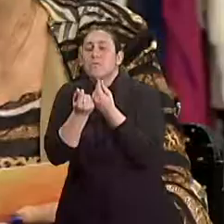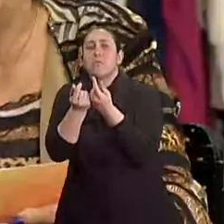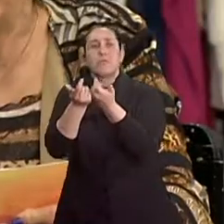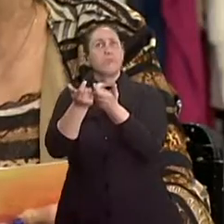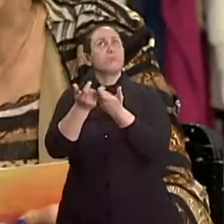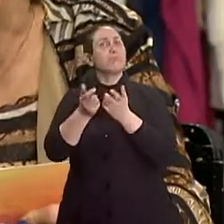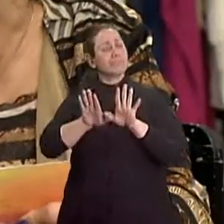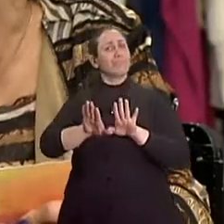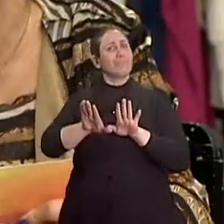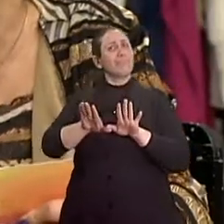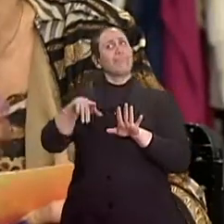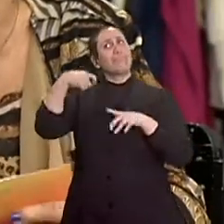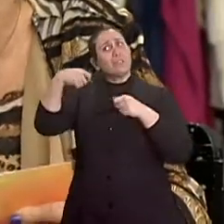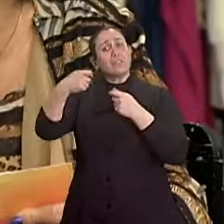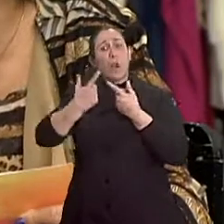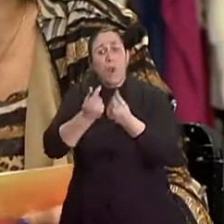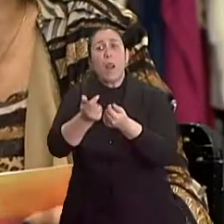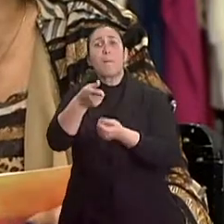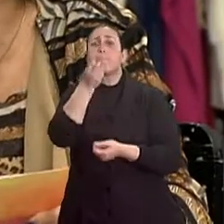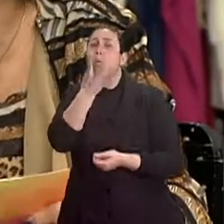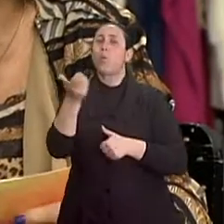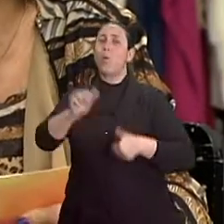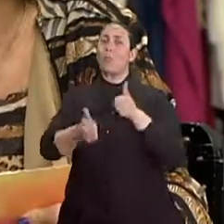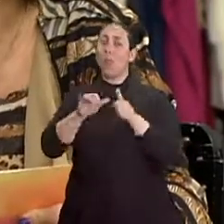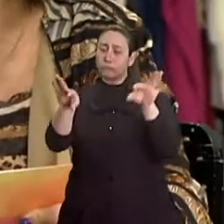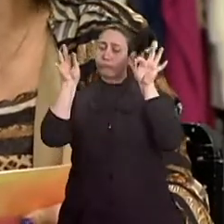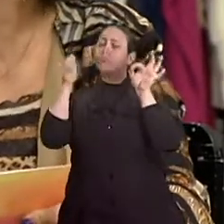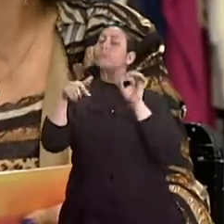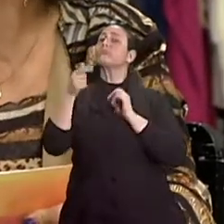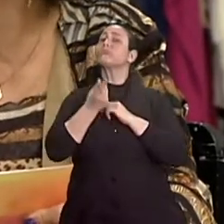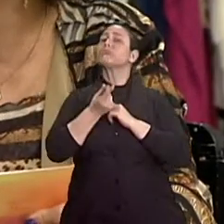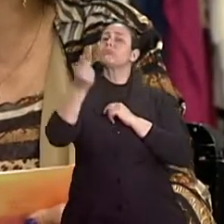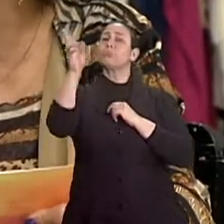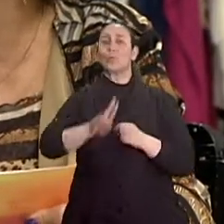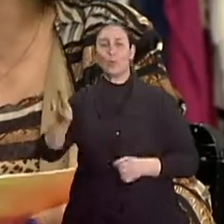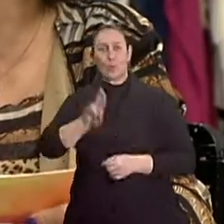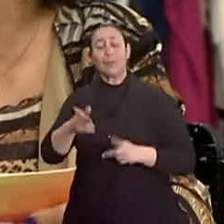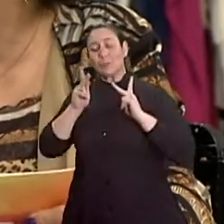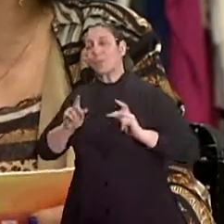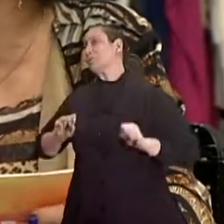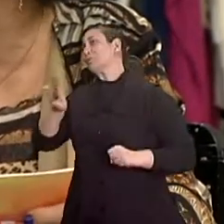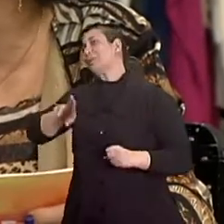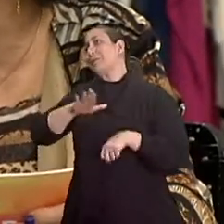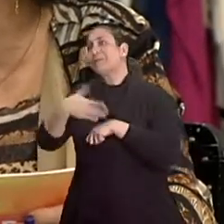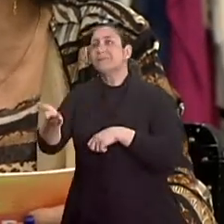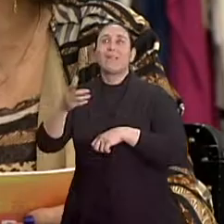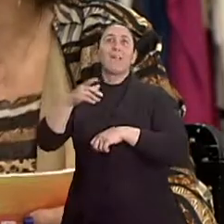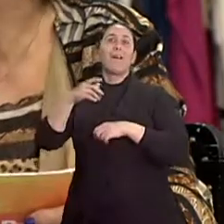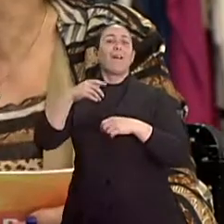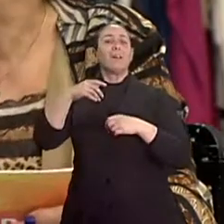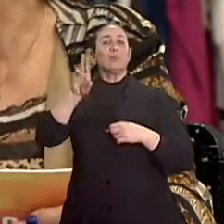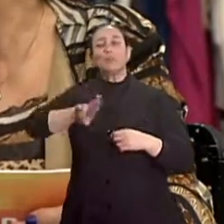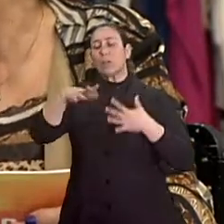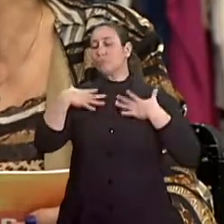bem. É, exatamente. E todos vão levar vantagem, né? É. Porque a pessoa vai usufruir mais tempo, ela vai ficar mais tempo elegante.